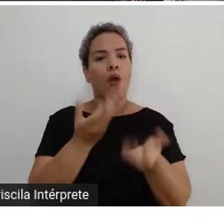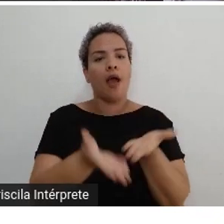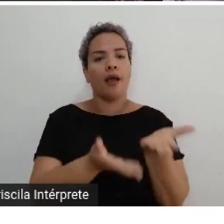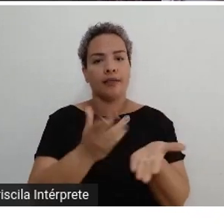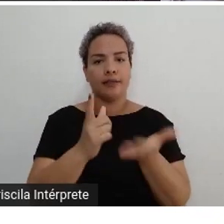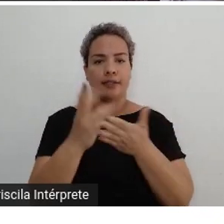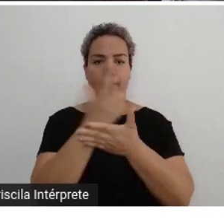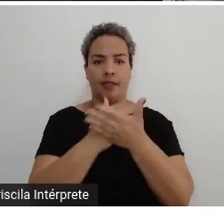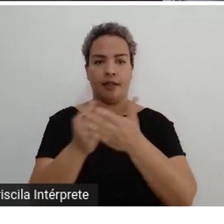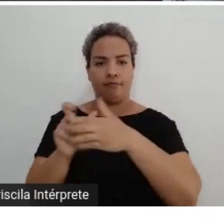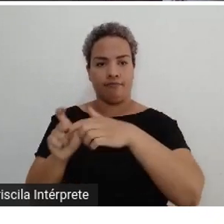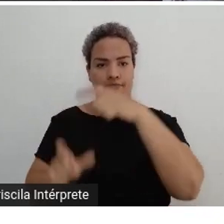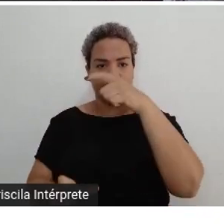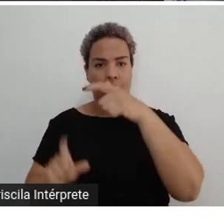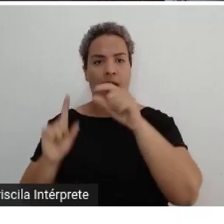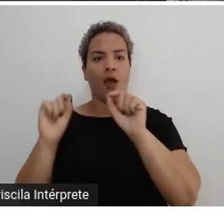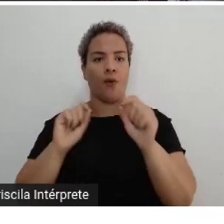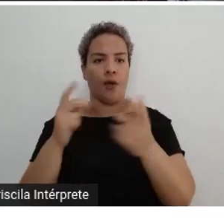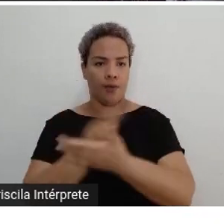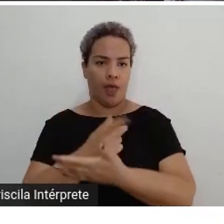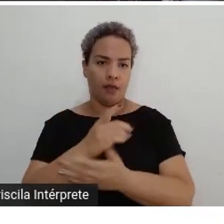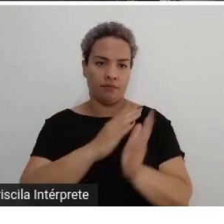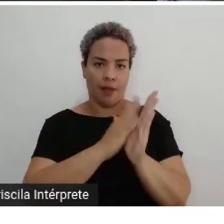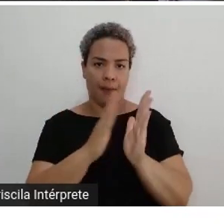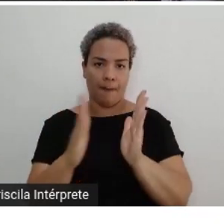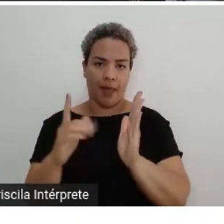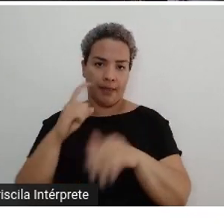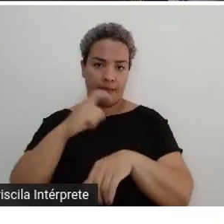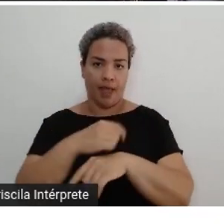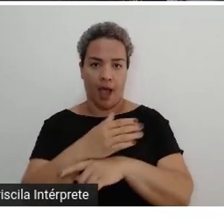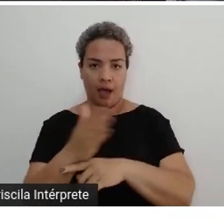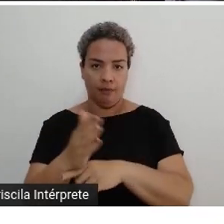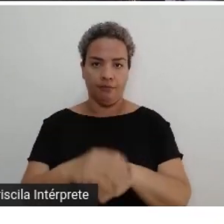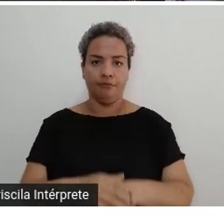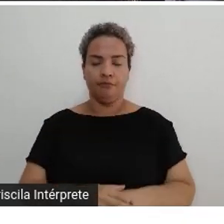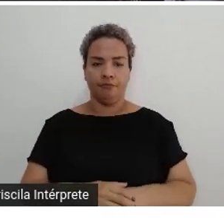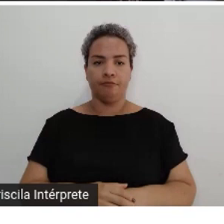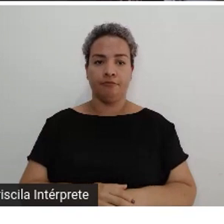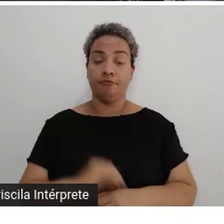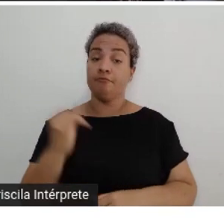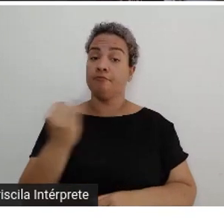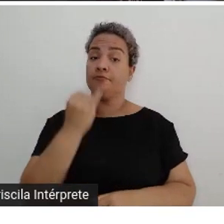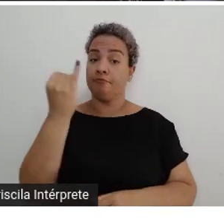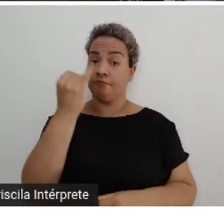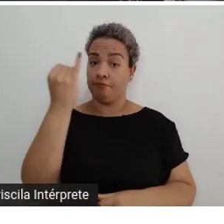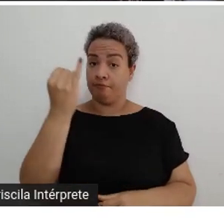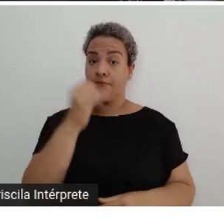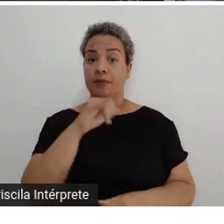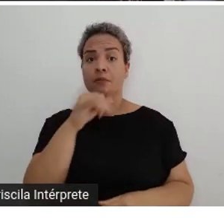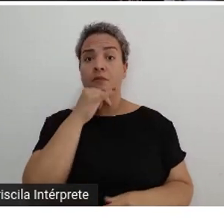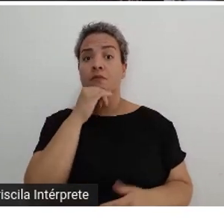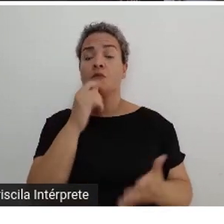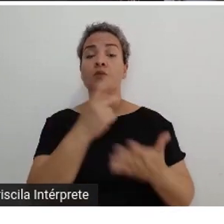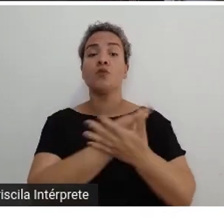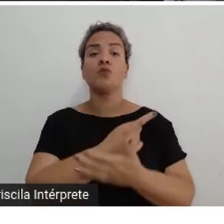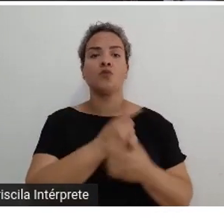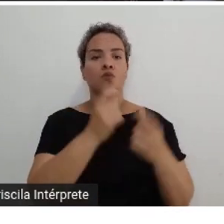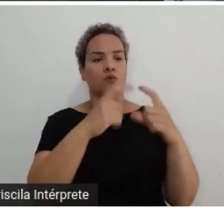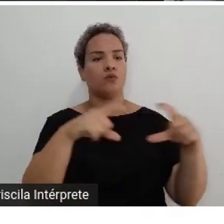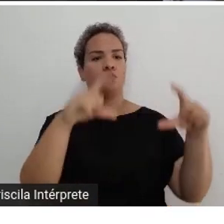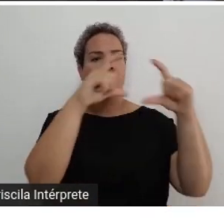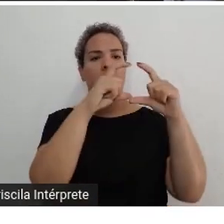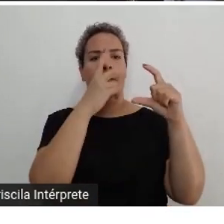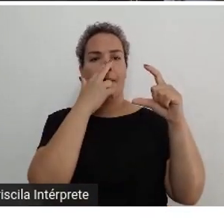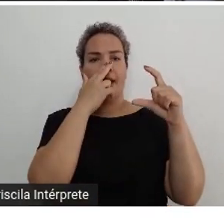ali, a jornada de atendimento. E é importante que cada nó ele receba como se fosse